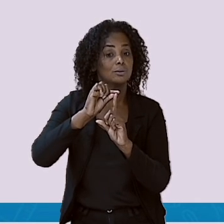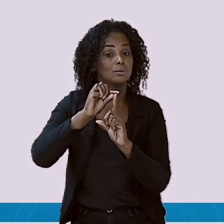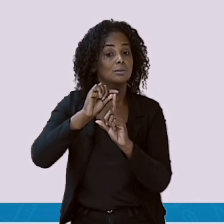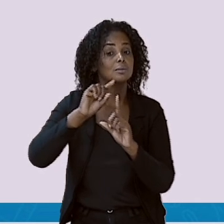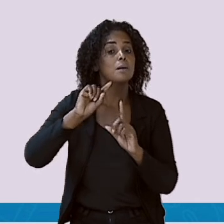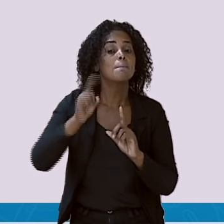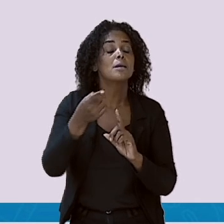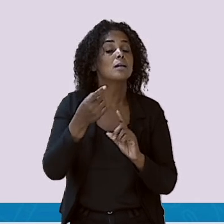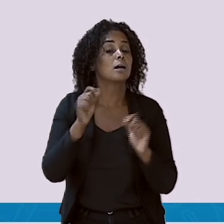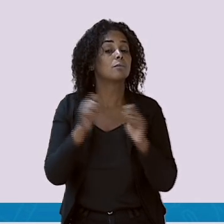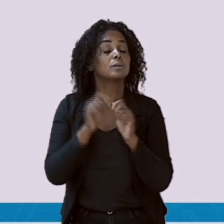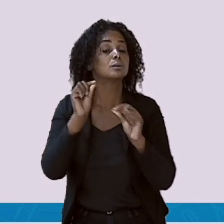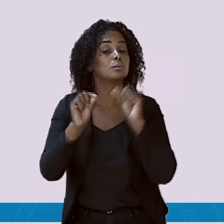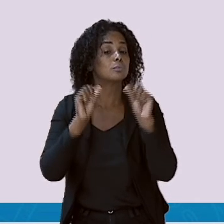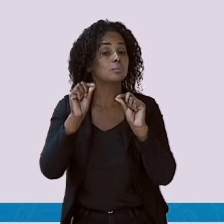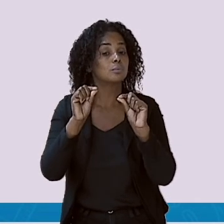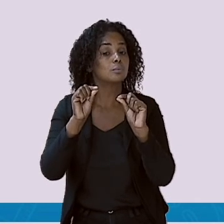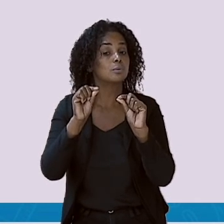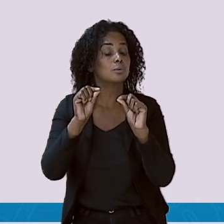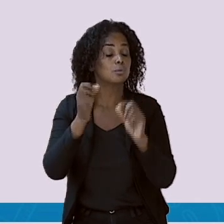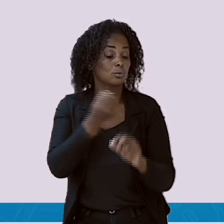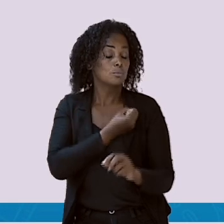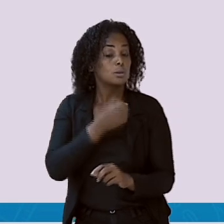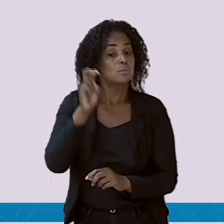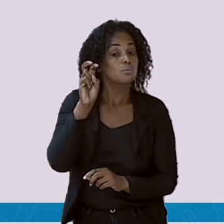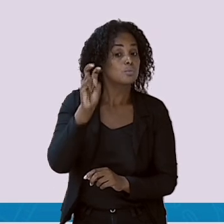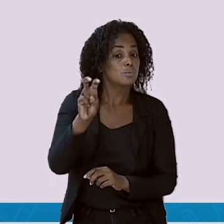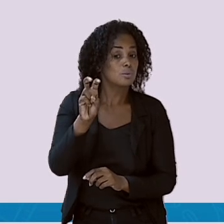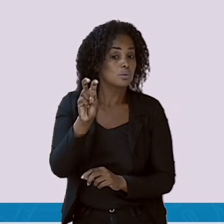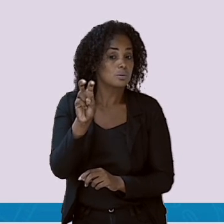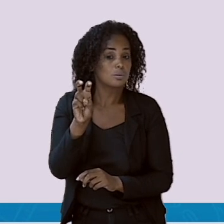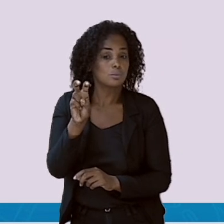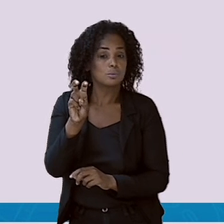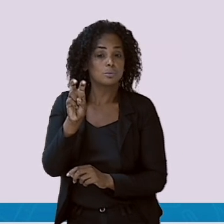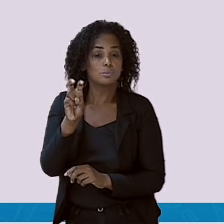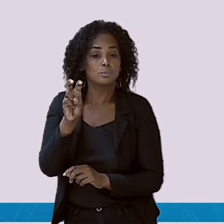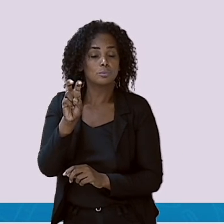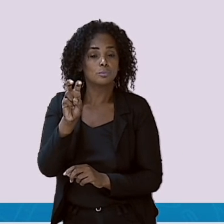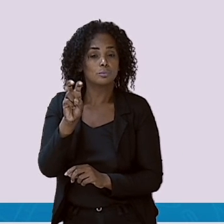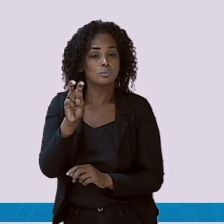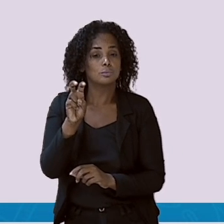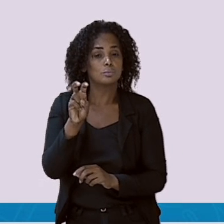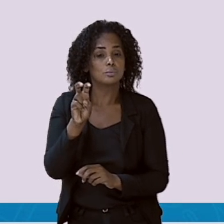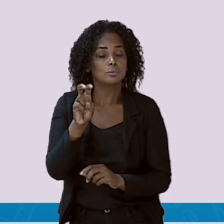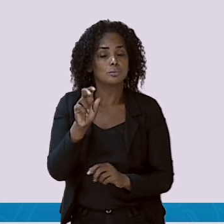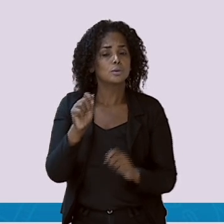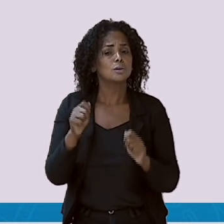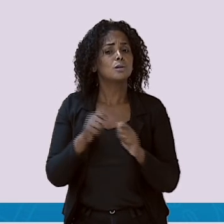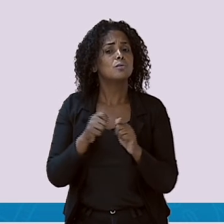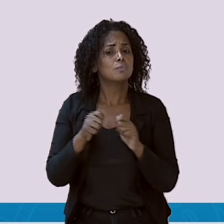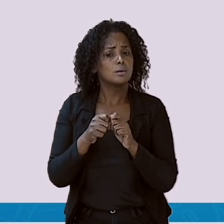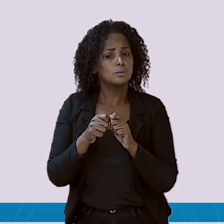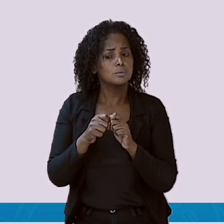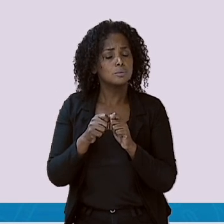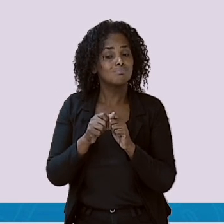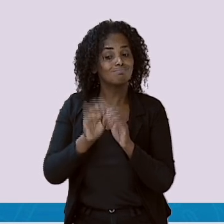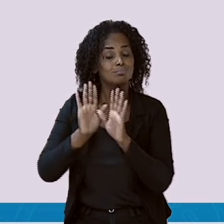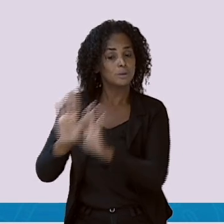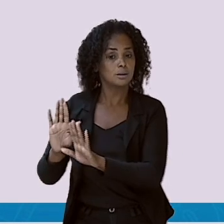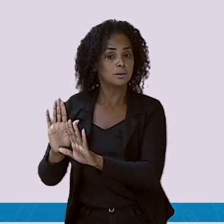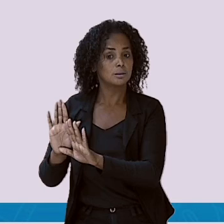5. Arredondando para menos, eu simplesmente permaneço o 5.